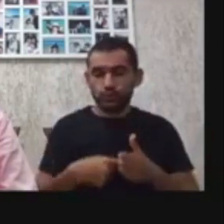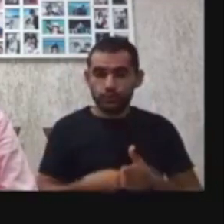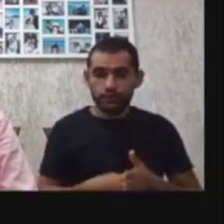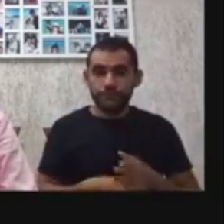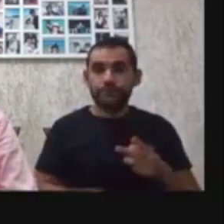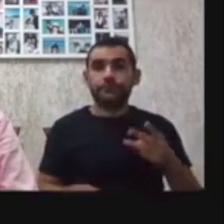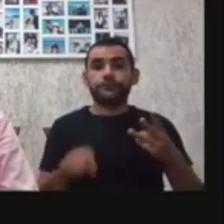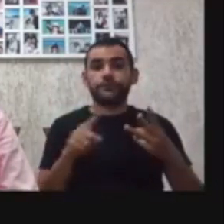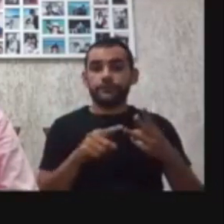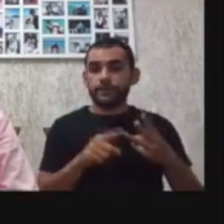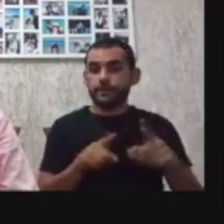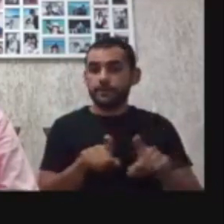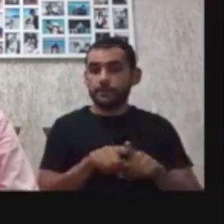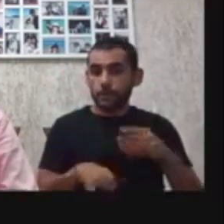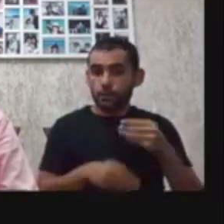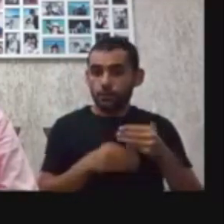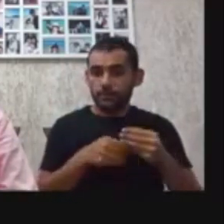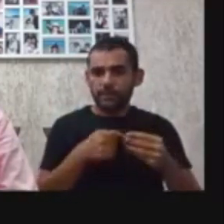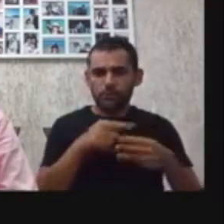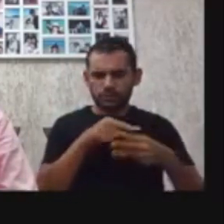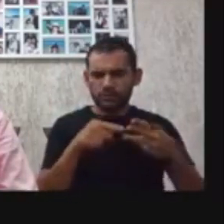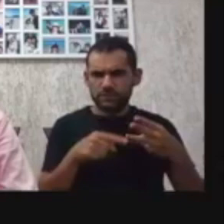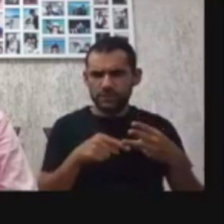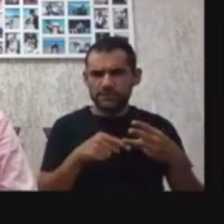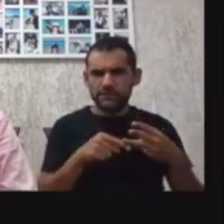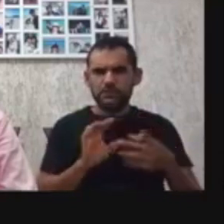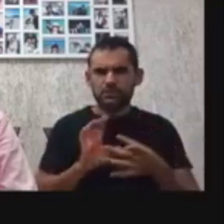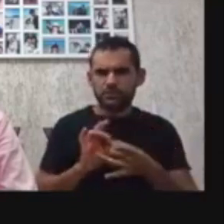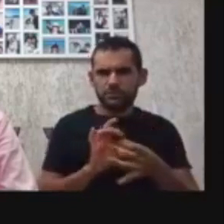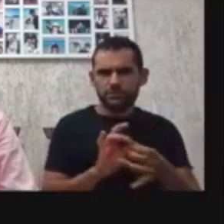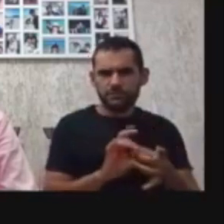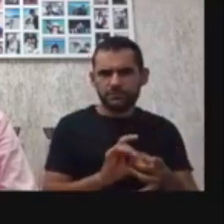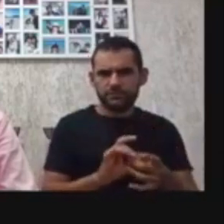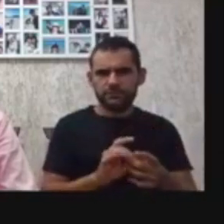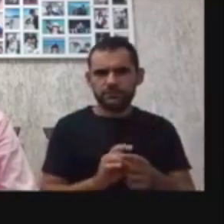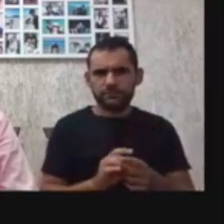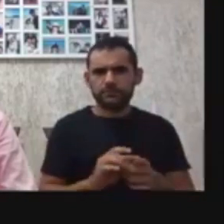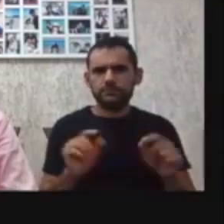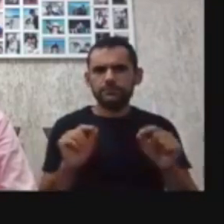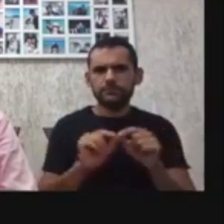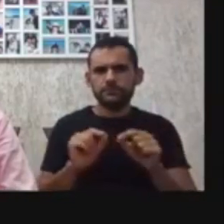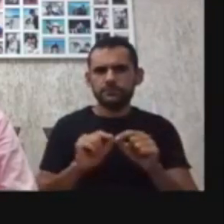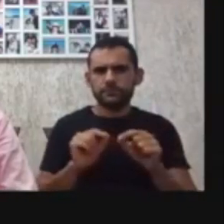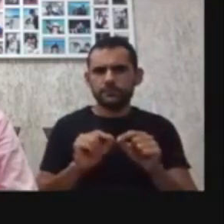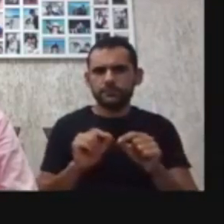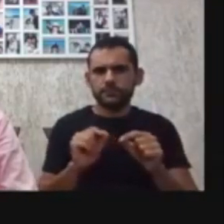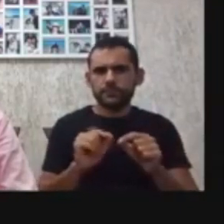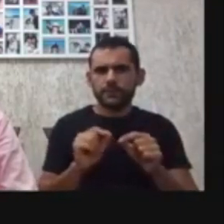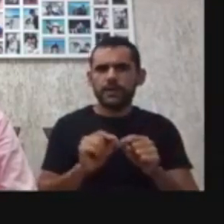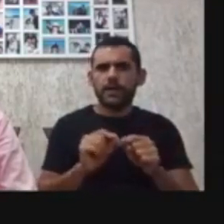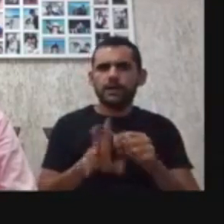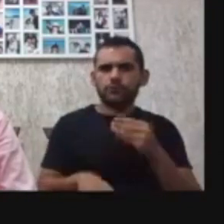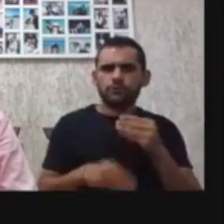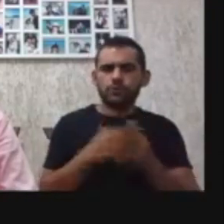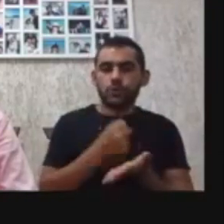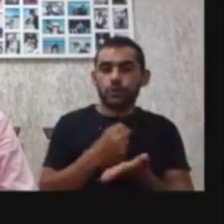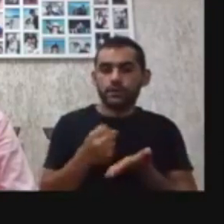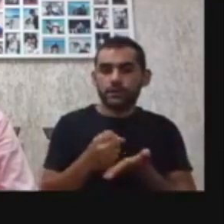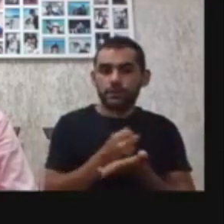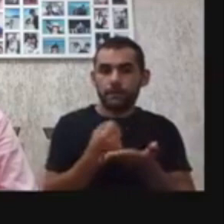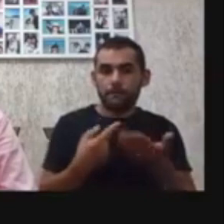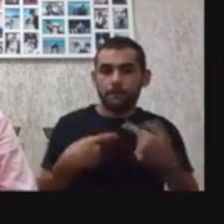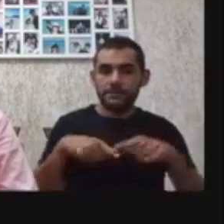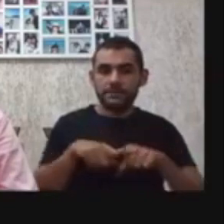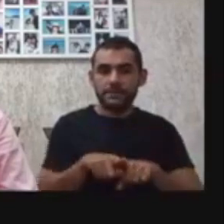tópico, que só para complementar, que eu acho que os três fazem sentido, é realizar aditivos contratuais e parcerias com recursos